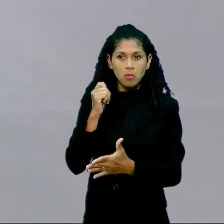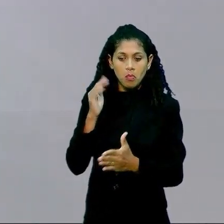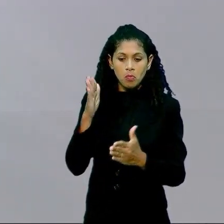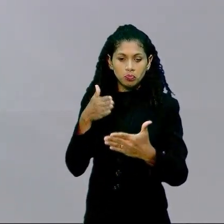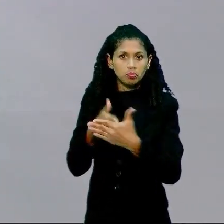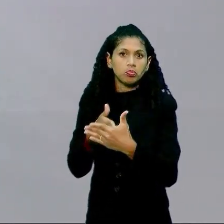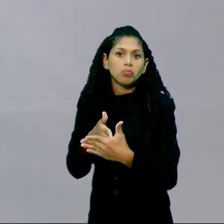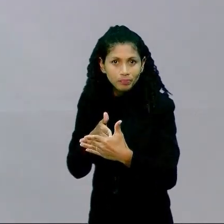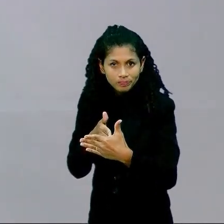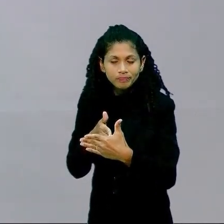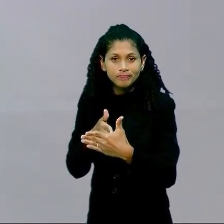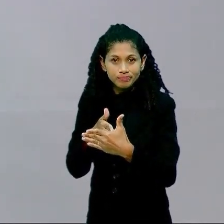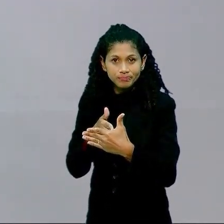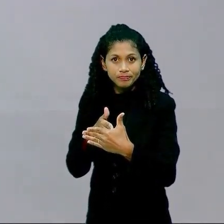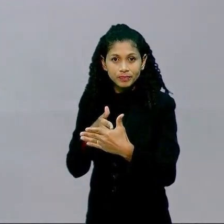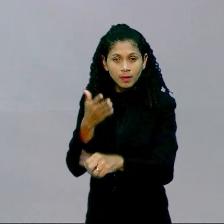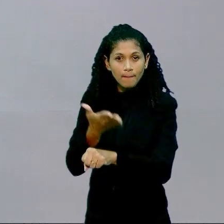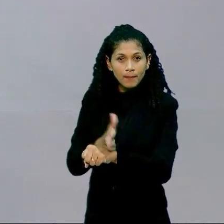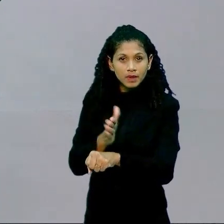que práticas